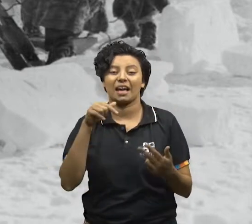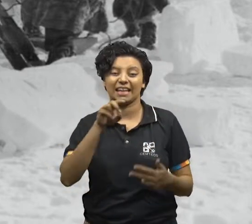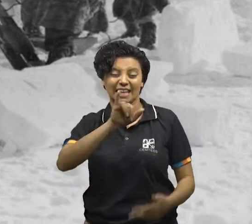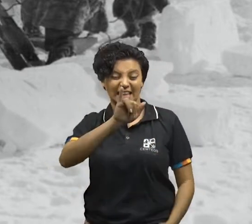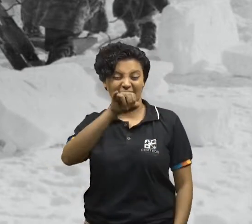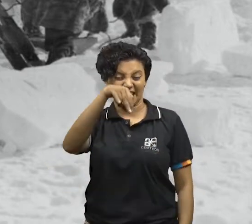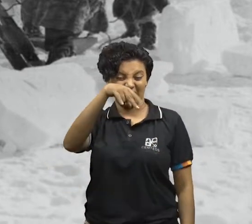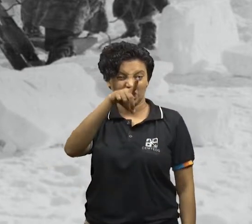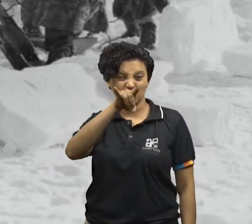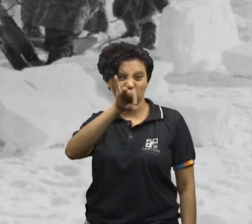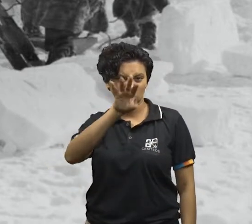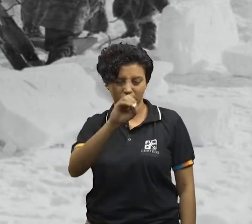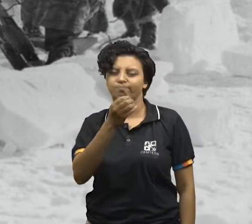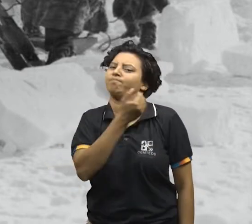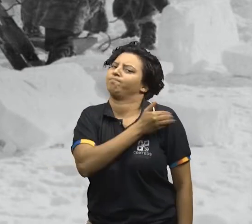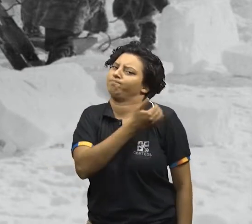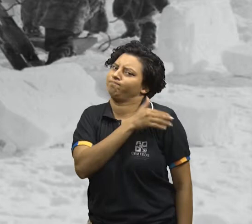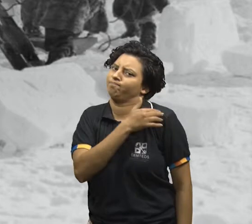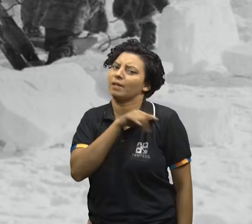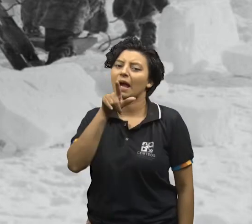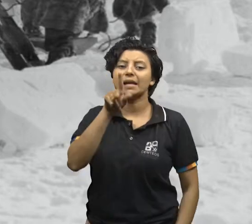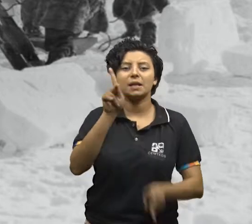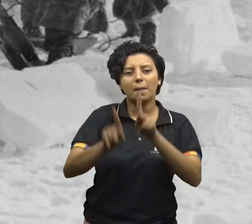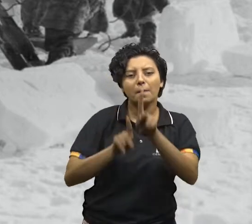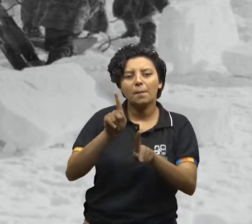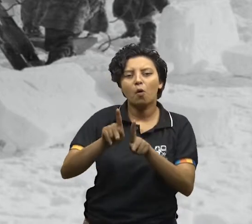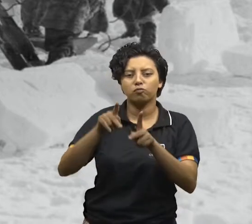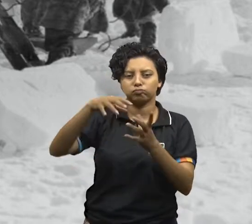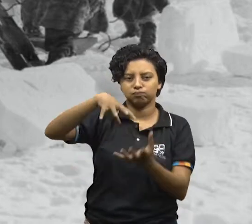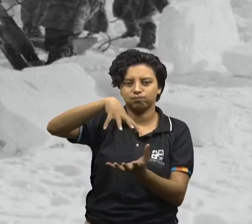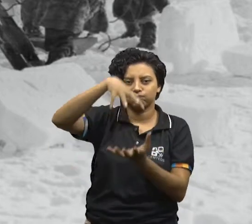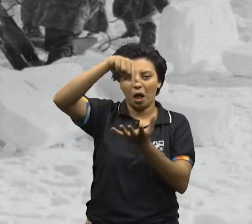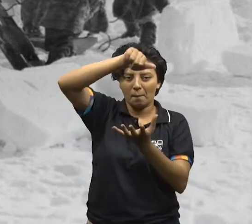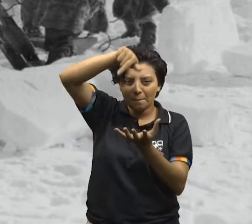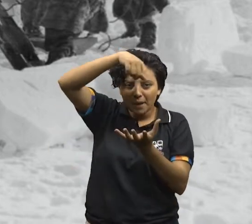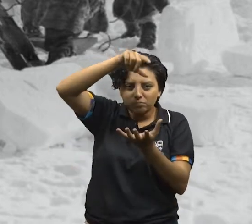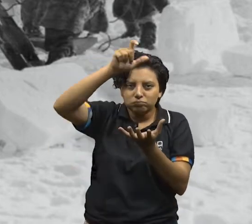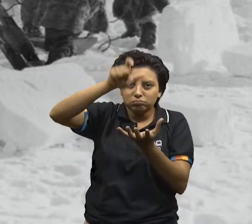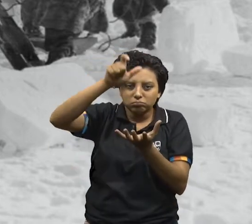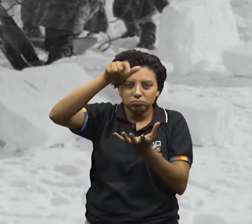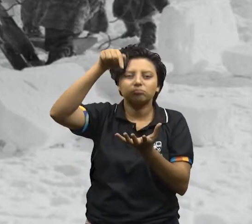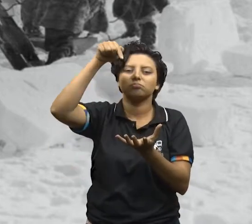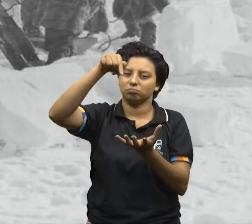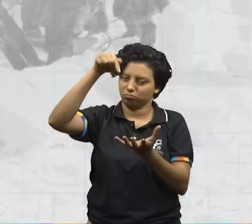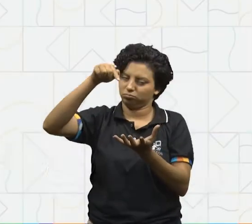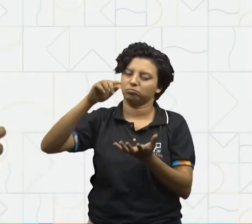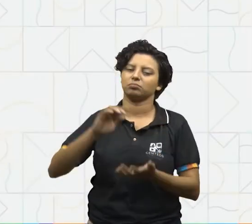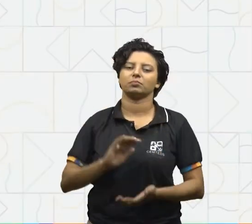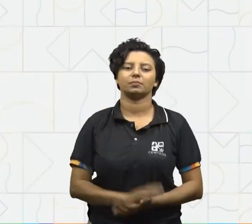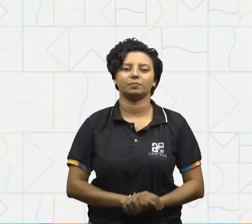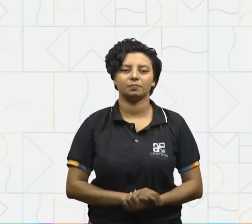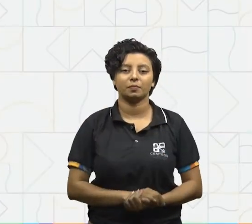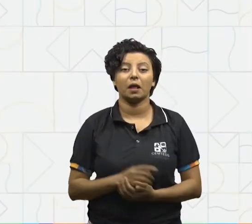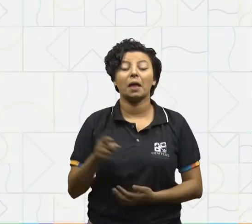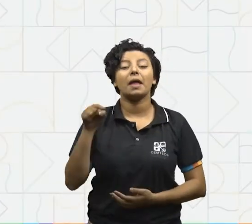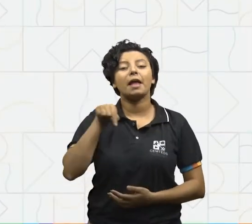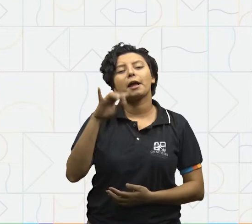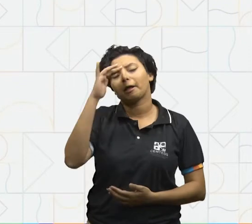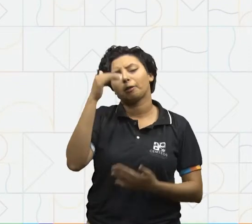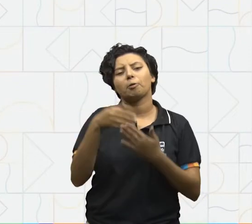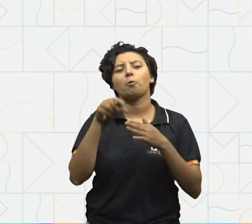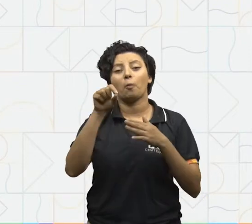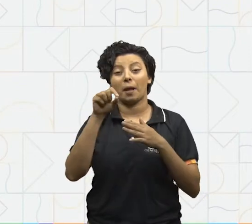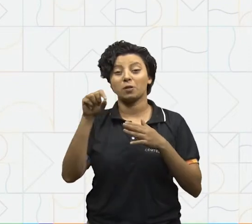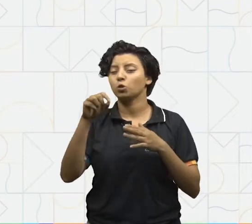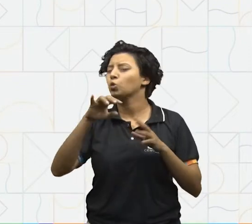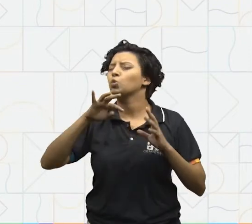que há muito e muito tempo habitam o extremo norte do nosso continente, próximo ao Polo Norte. Para eles, todas as coisas